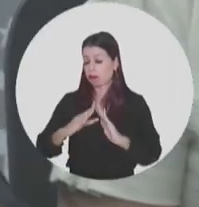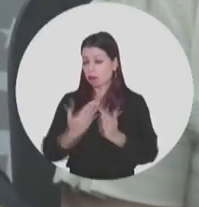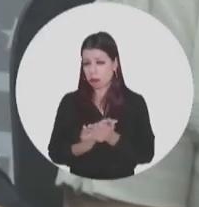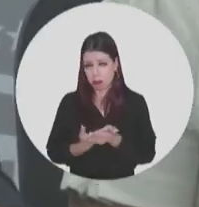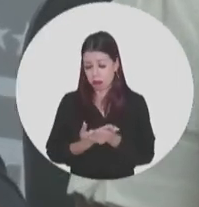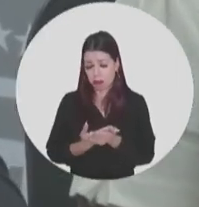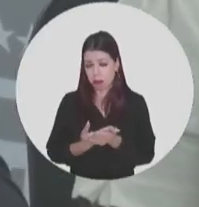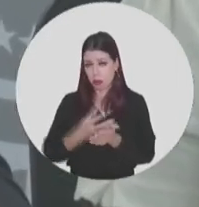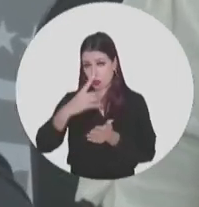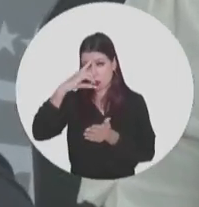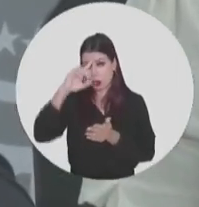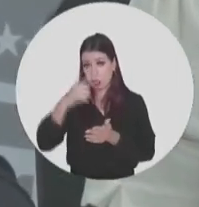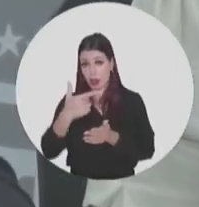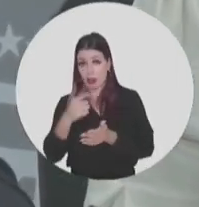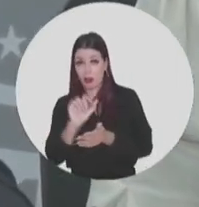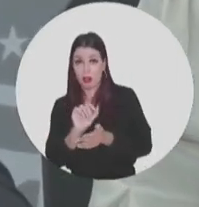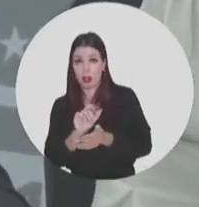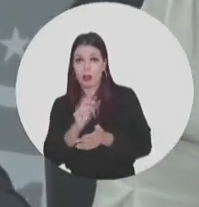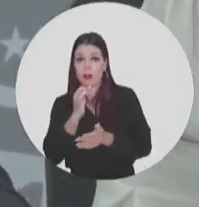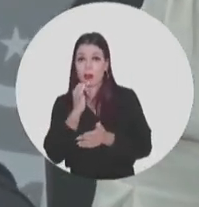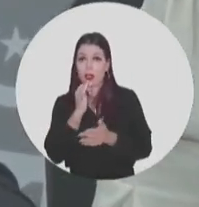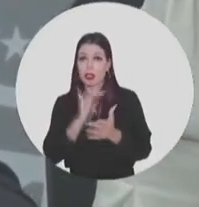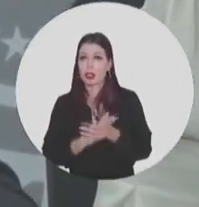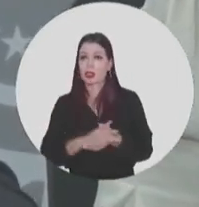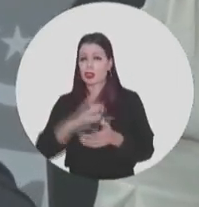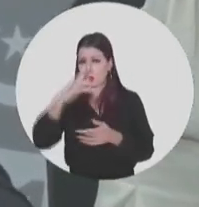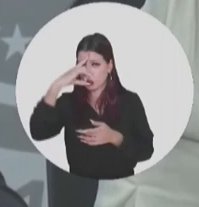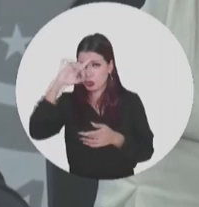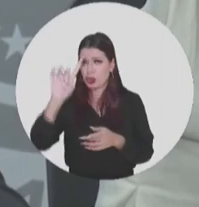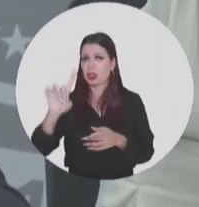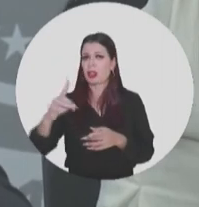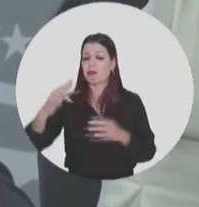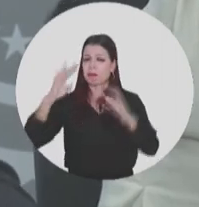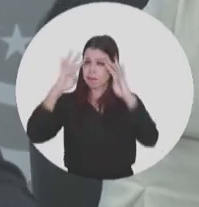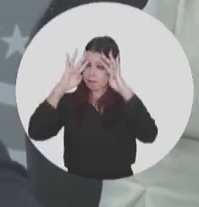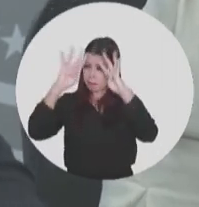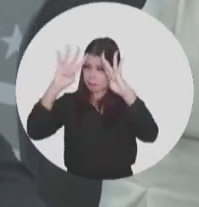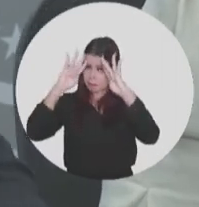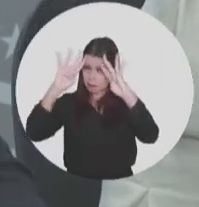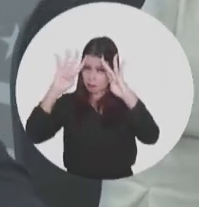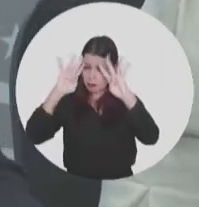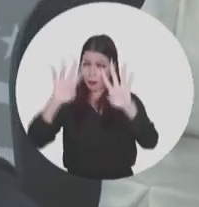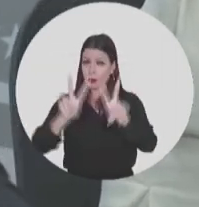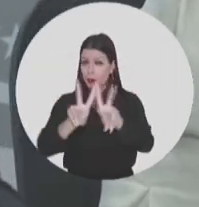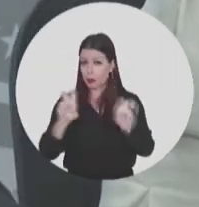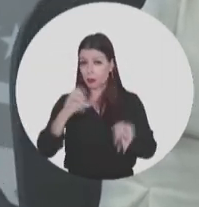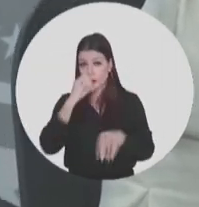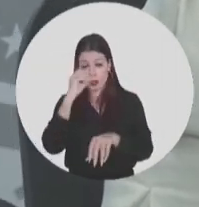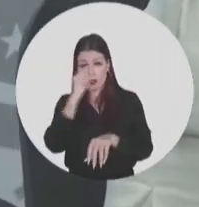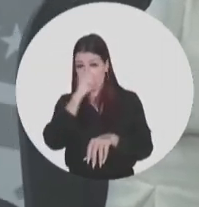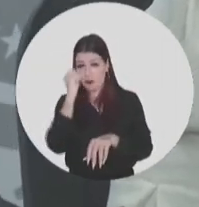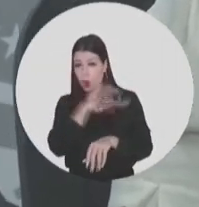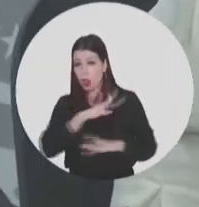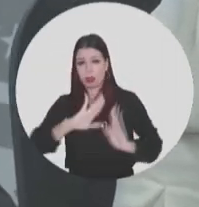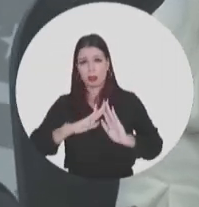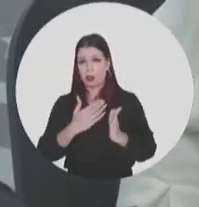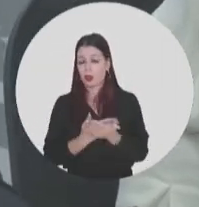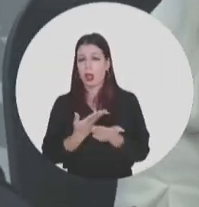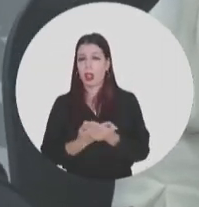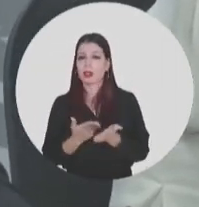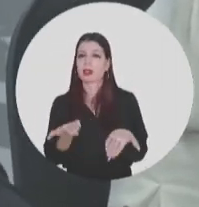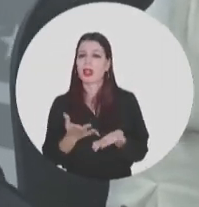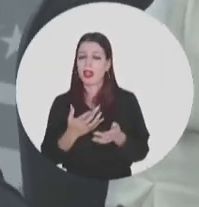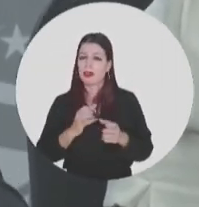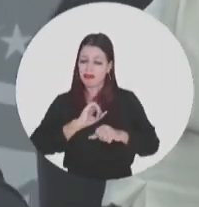esse centro com câmeras, também haverá, a partir de agora, um botão do pânico que pode ser acionado por diretores, professores ou até